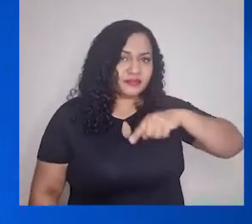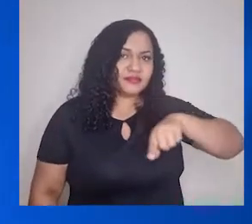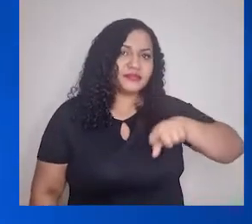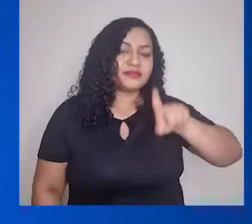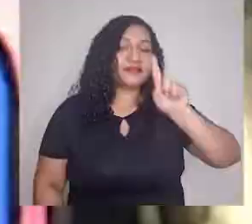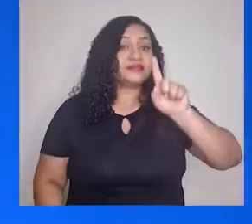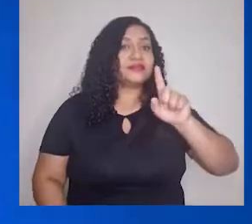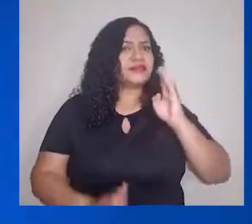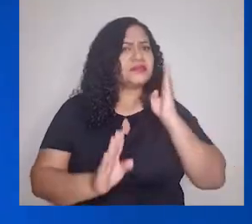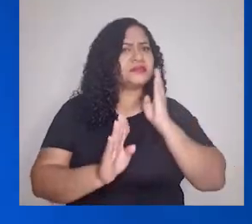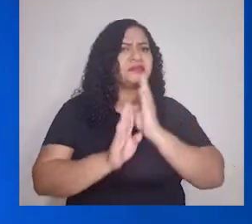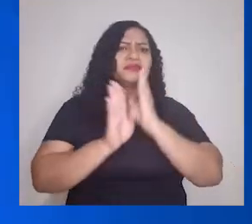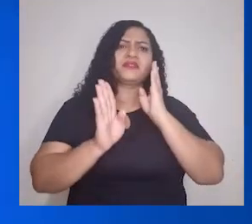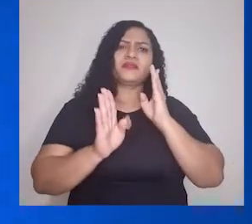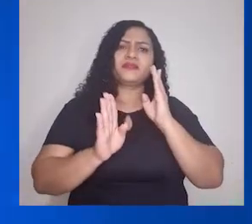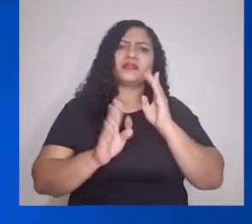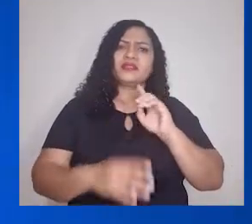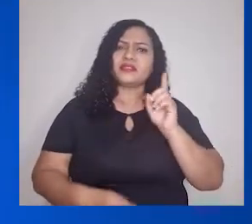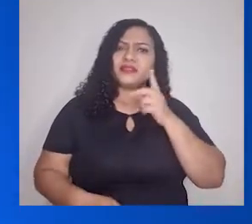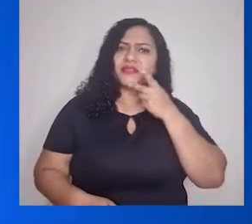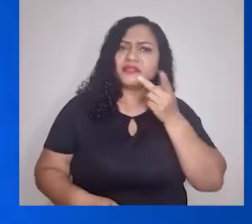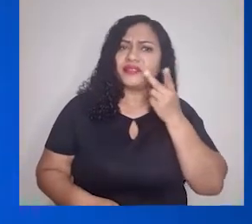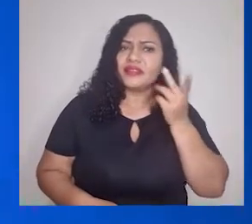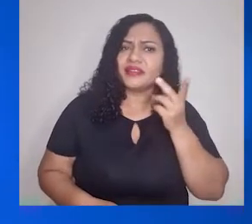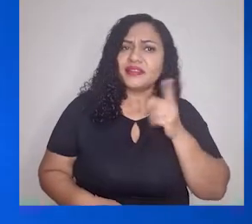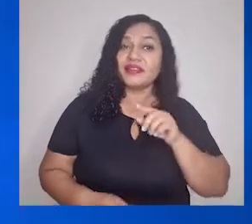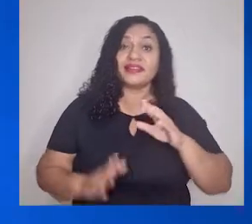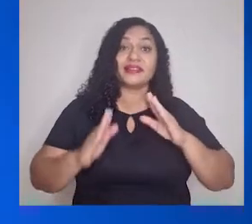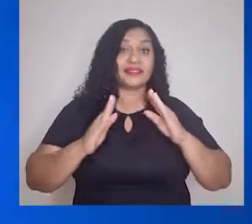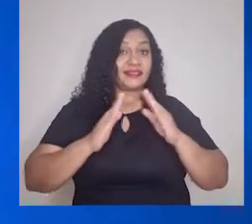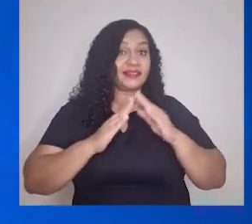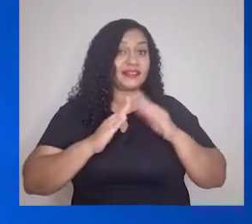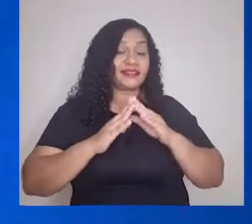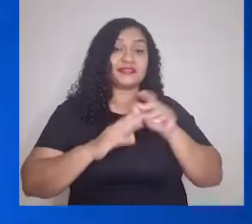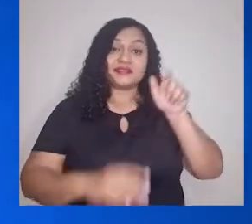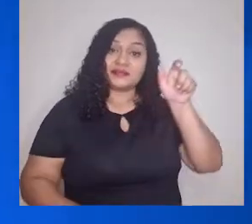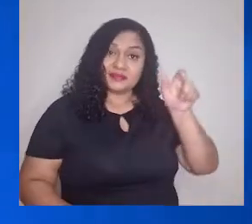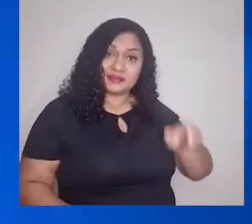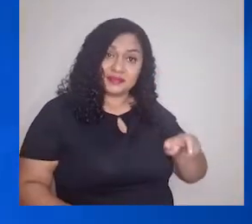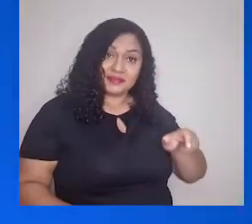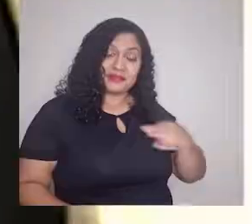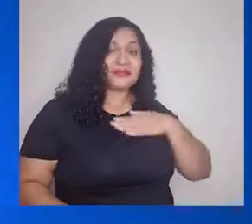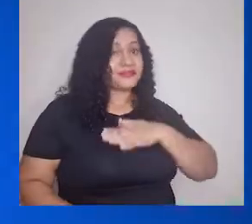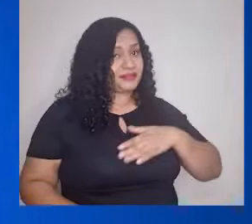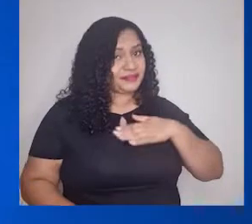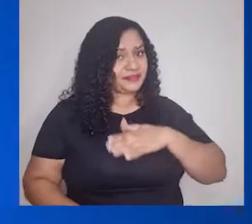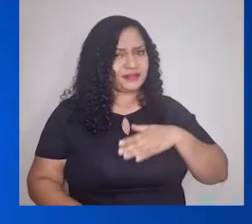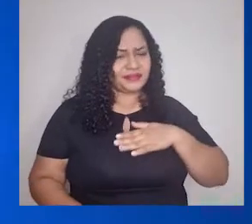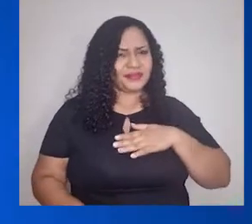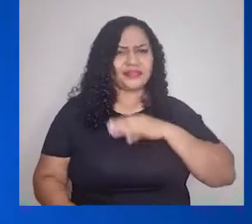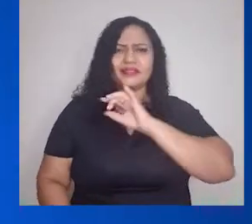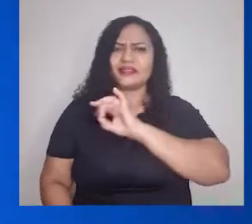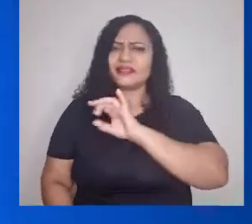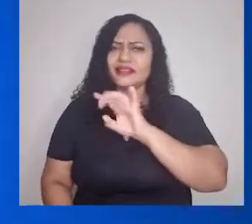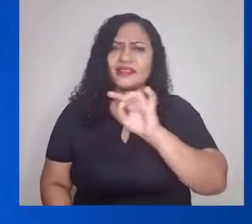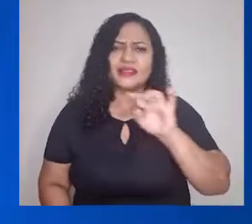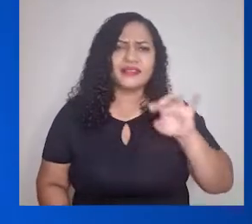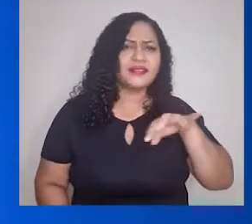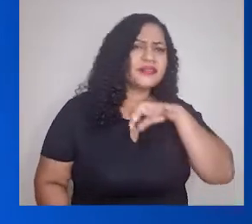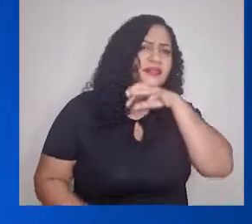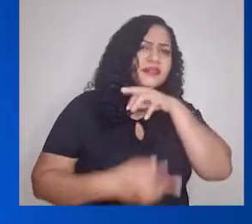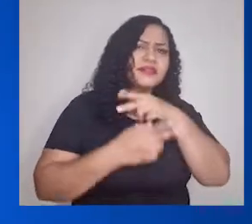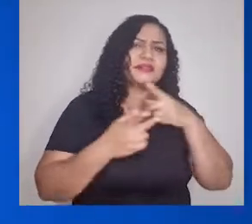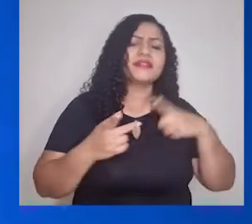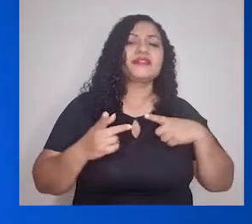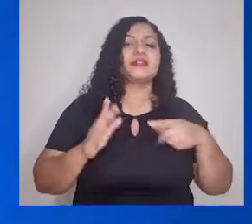o elefante. E descobri de repente que não falei de casa de gente. Gostaram, crianças? Cada